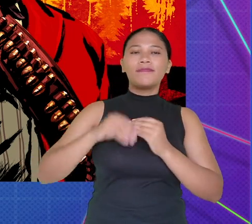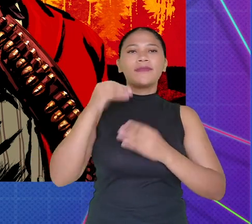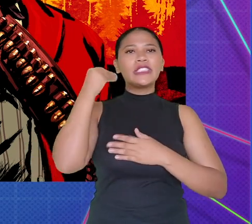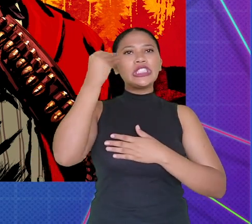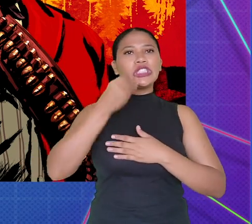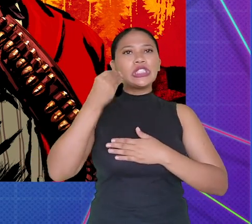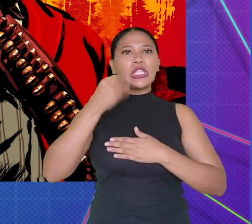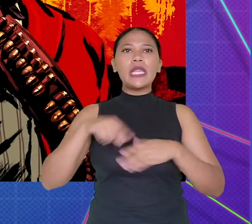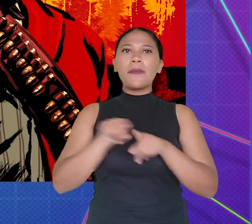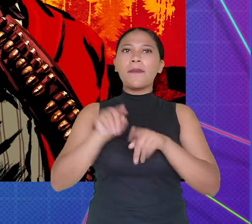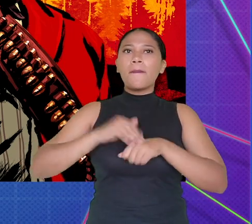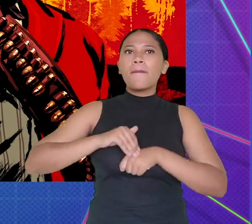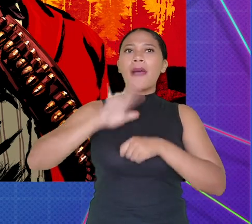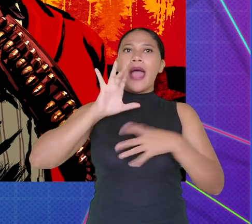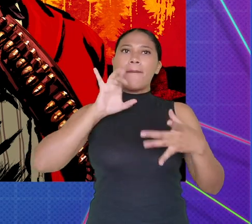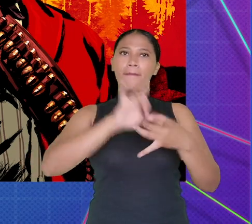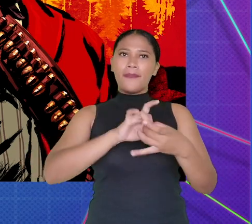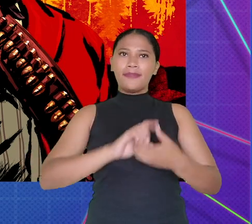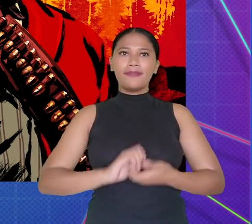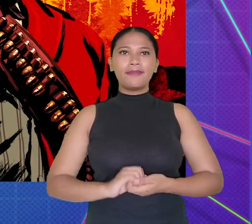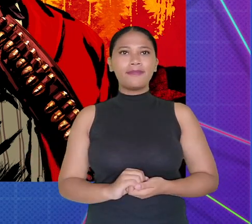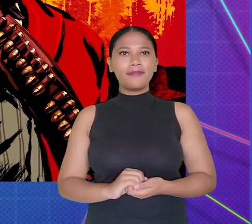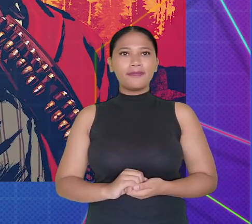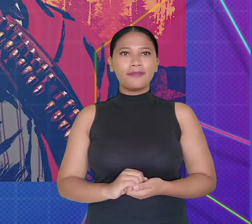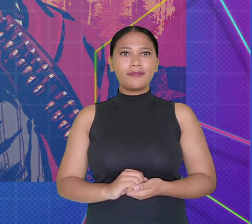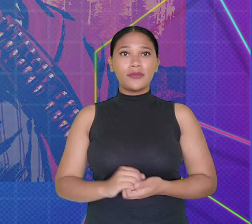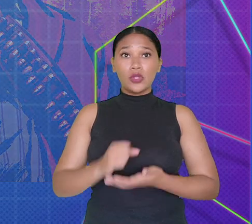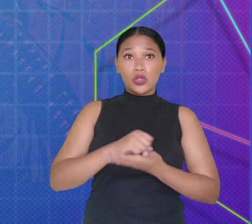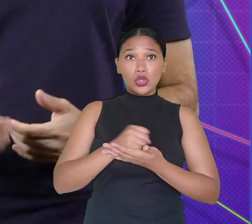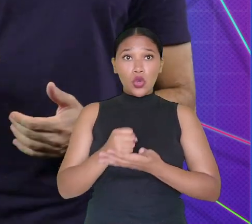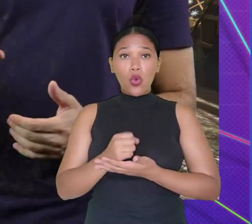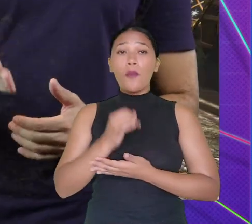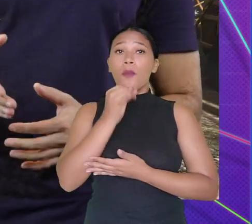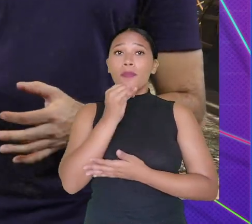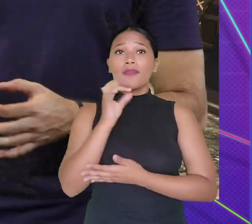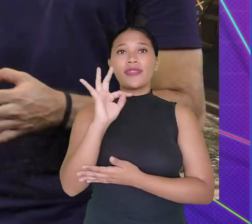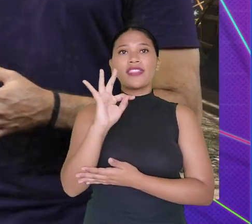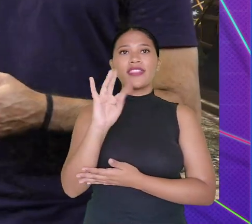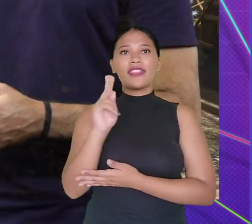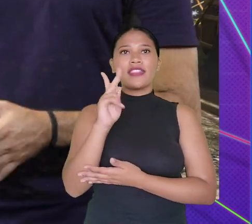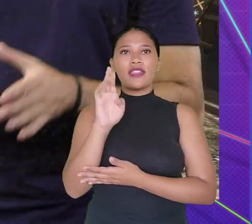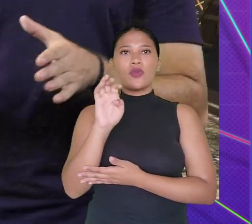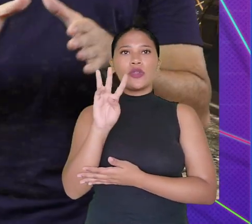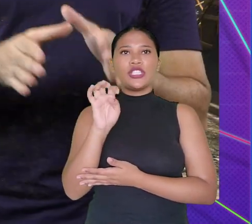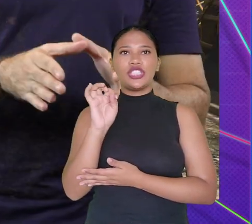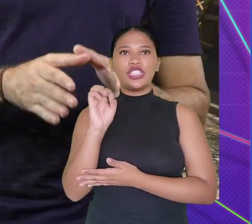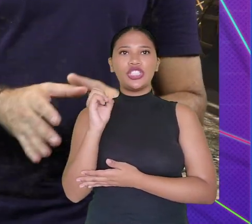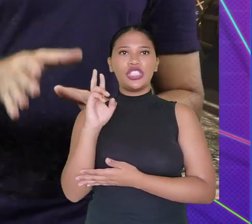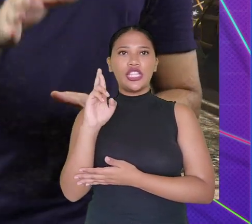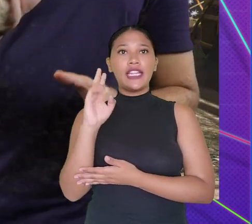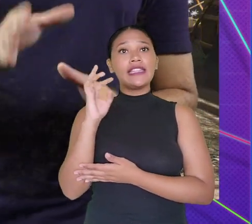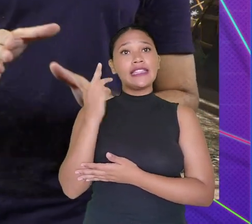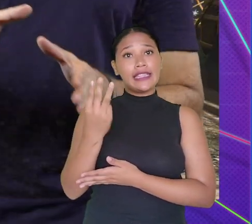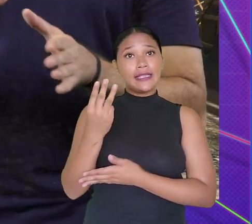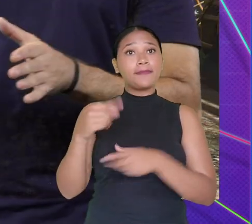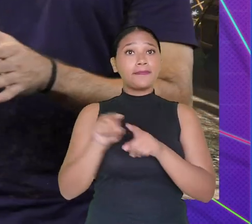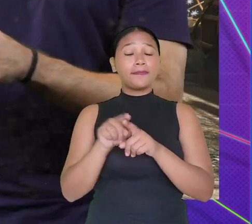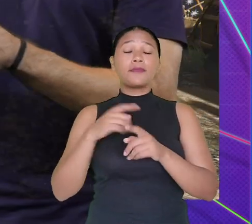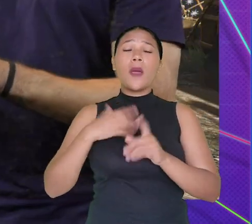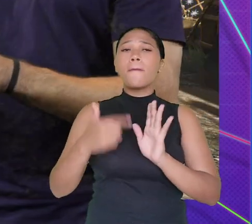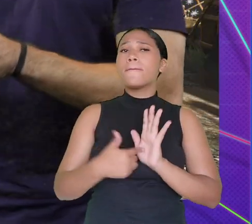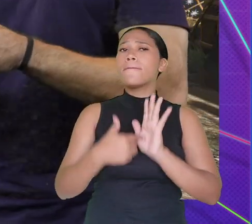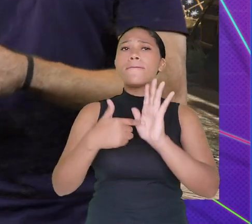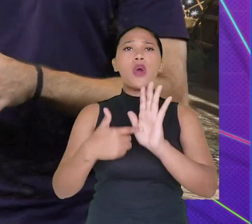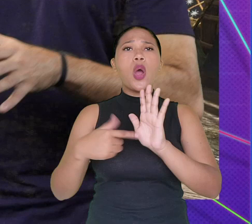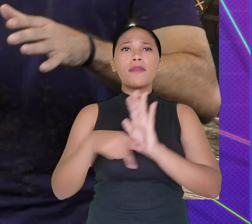a experiência de jogos e torná-las muito mais envolventes. O jogo The Witcher 3, Wild Hunt, é outro exemplo